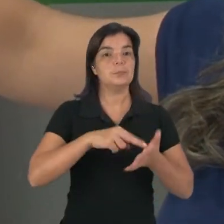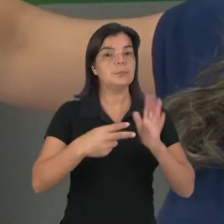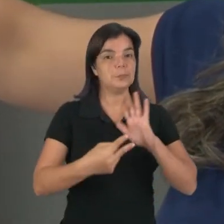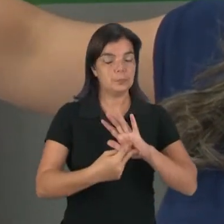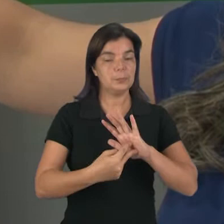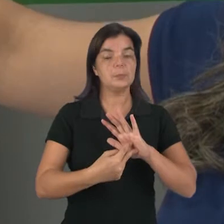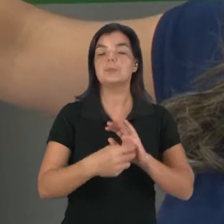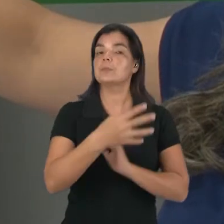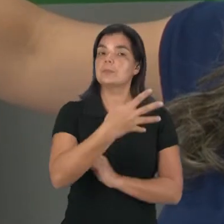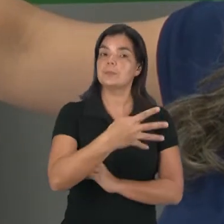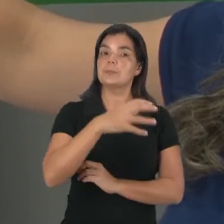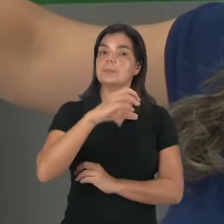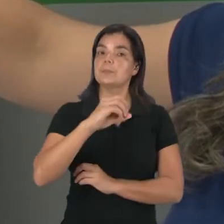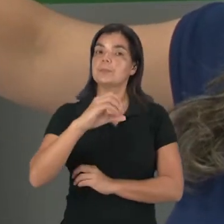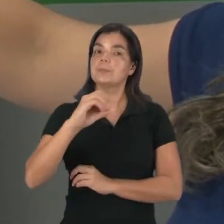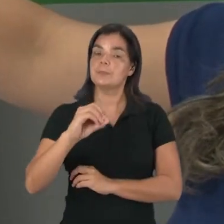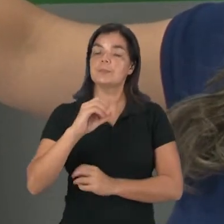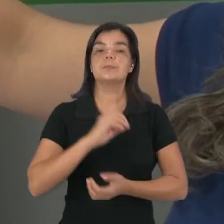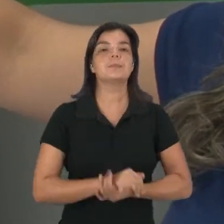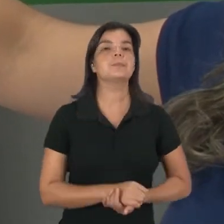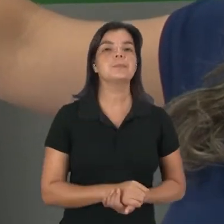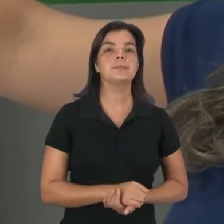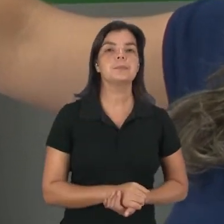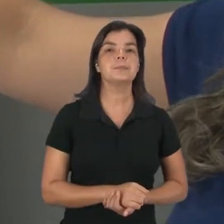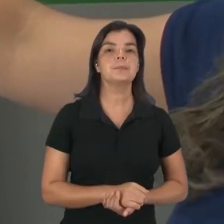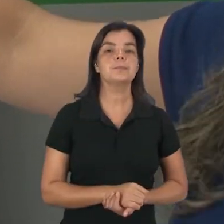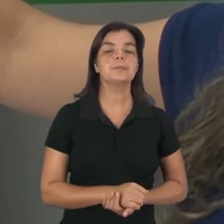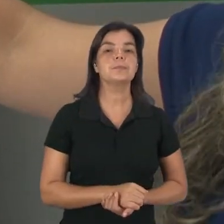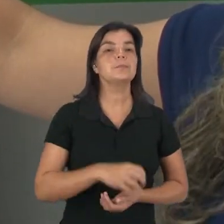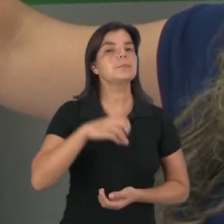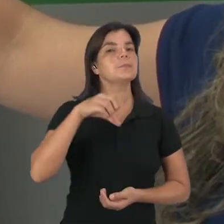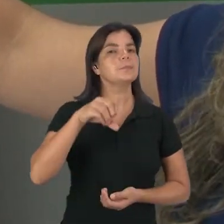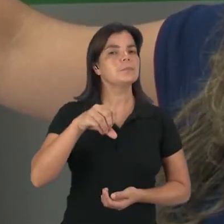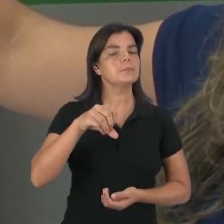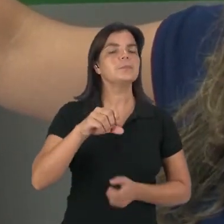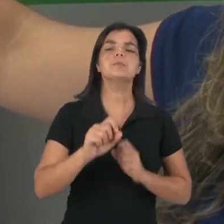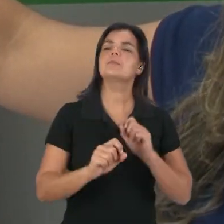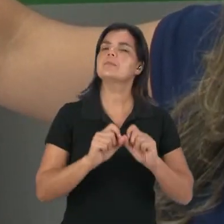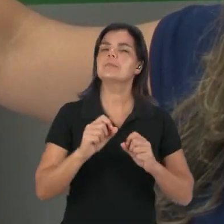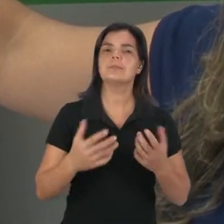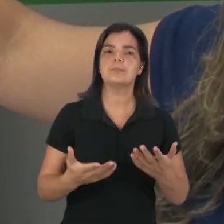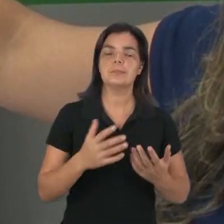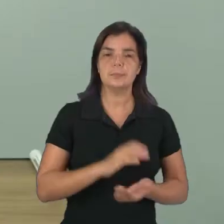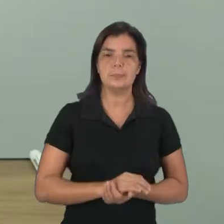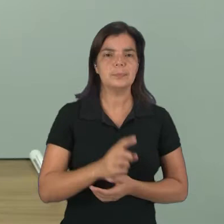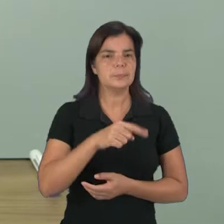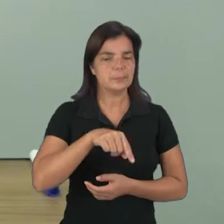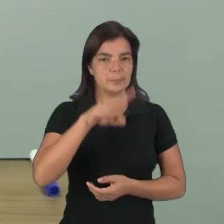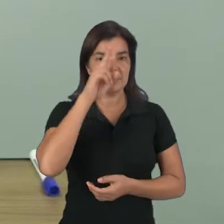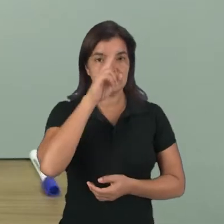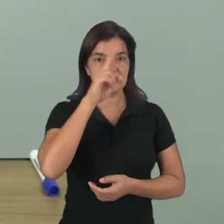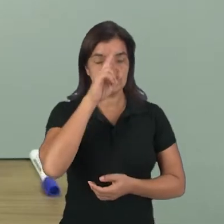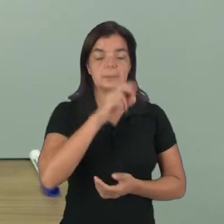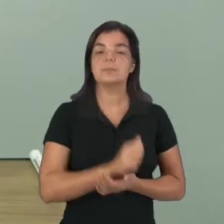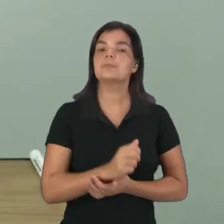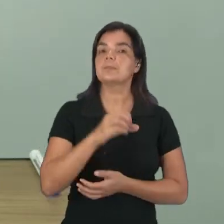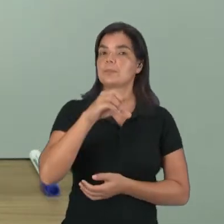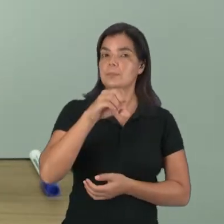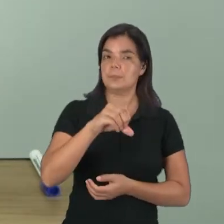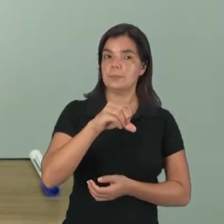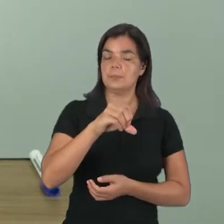indica 400. Muito bem. E o 9, ele indica o quê? Vocês lembram? O